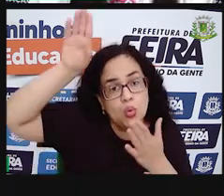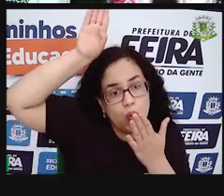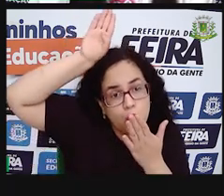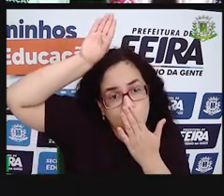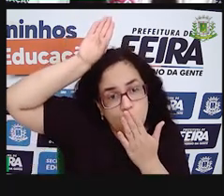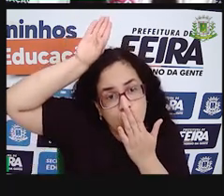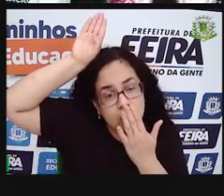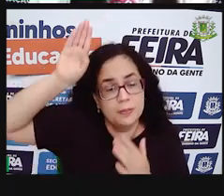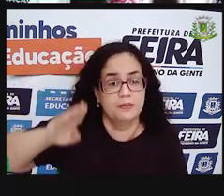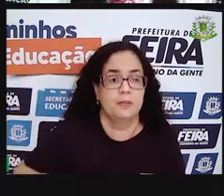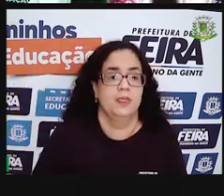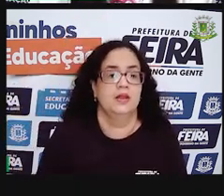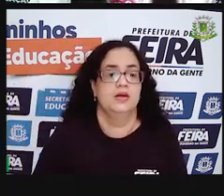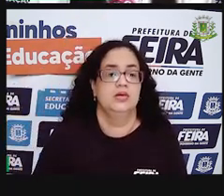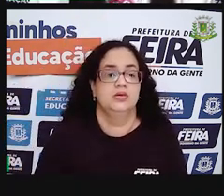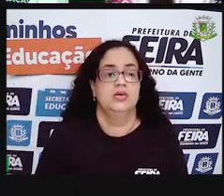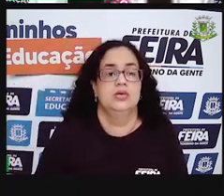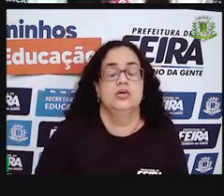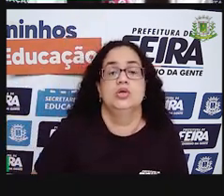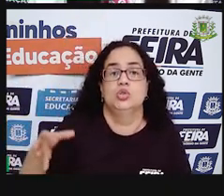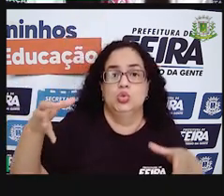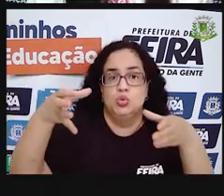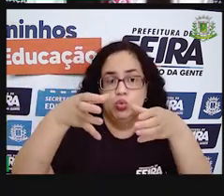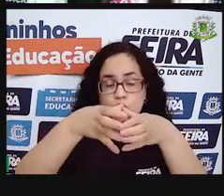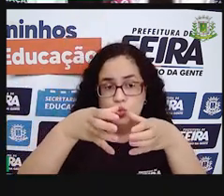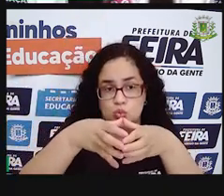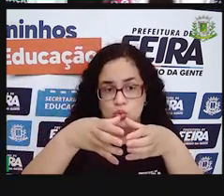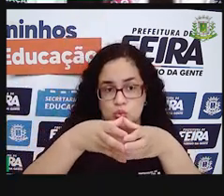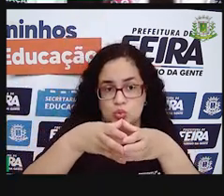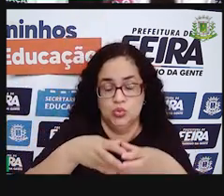indígenas, eles fazem parte de grupos